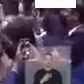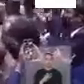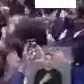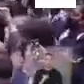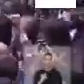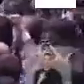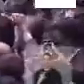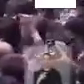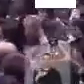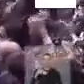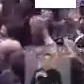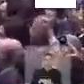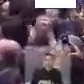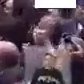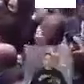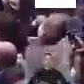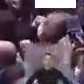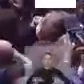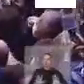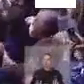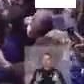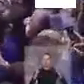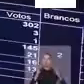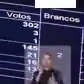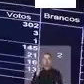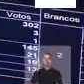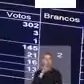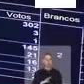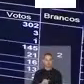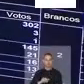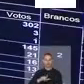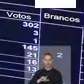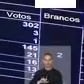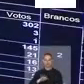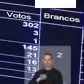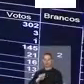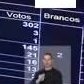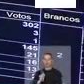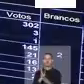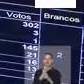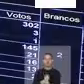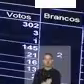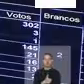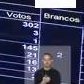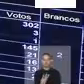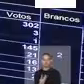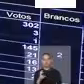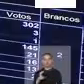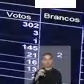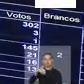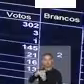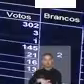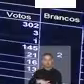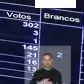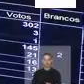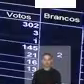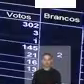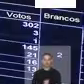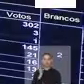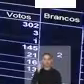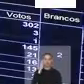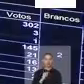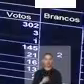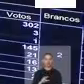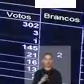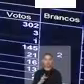302 votos, muitas comemorações aqui. O deputado Baleia Rossi, só para a gente trazer informação, 145 votos. Isso, deputado Arthur